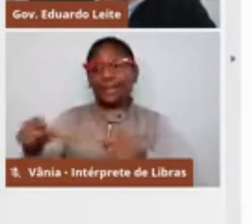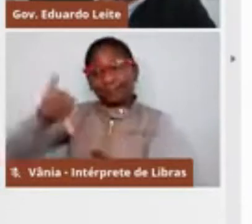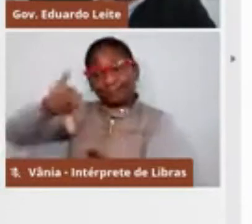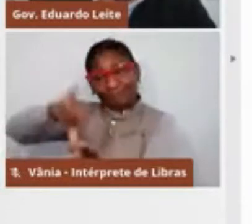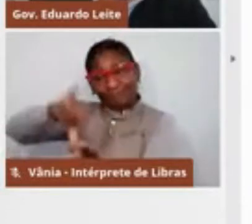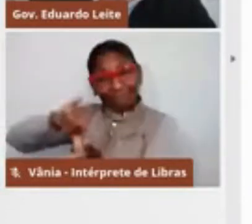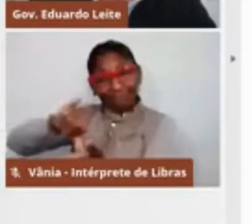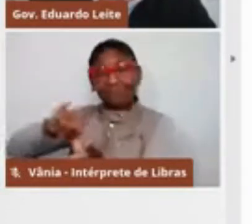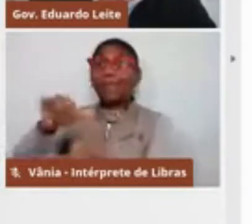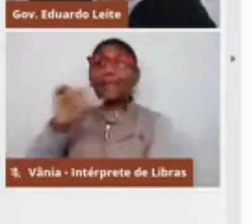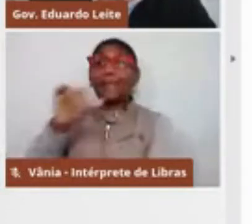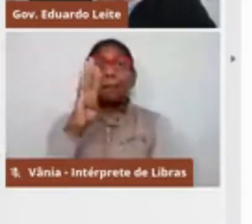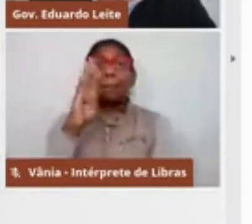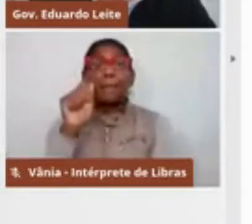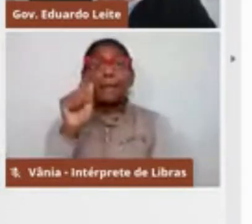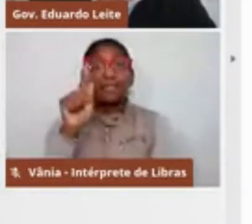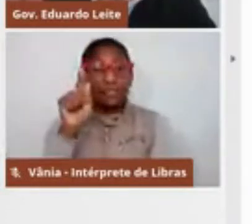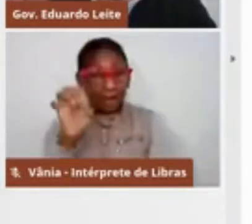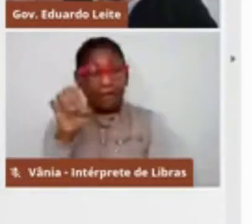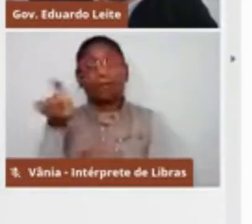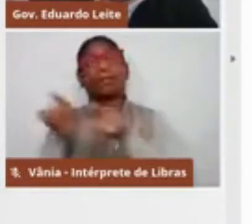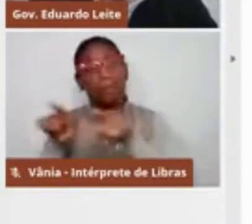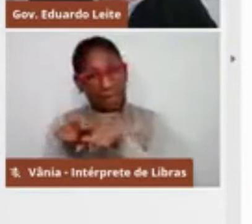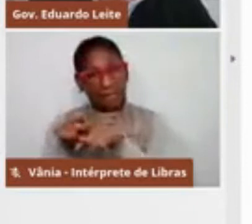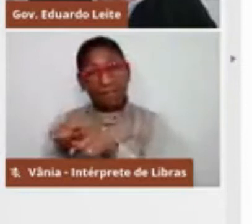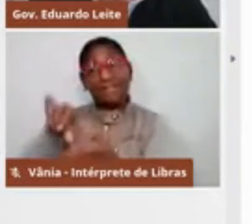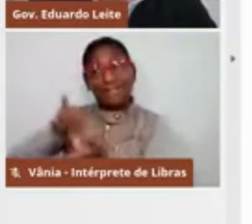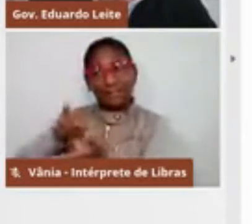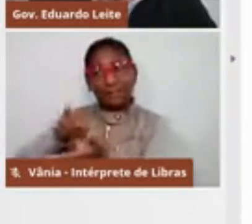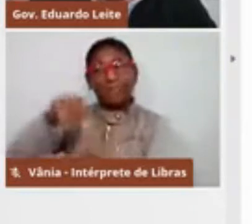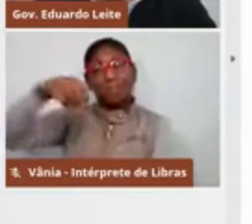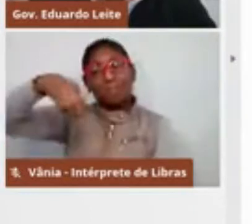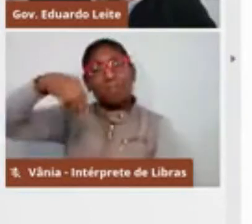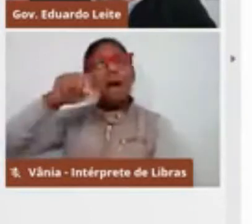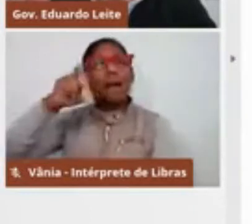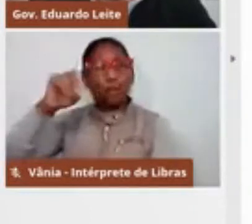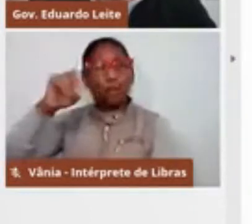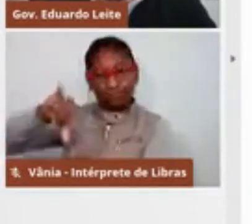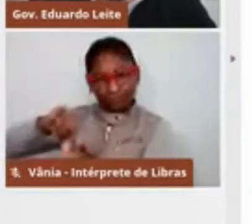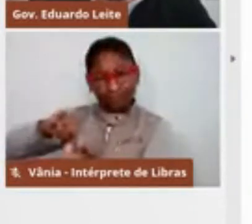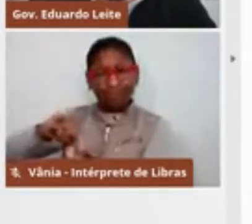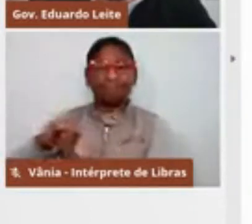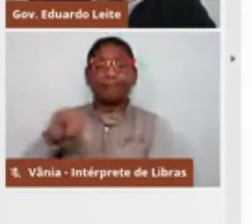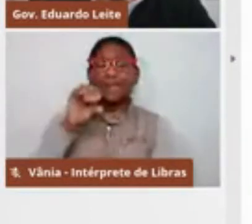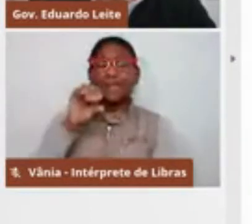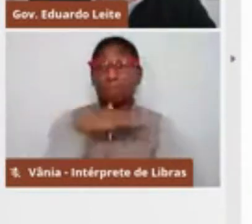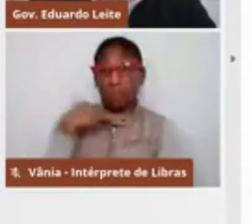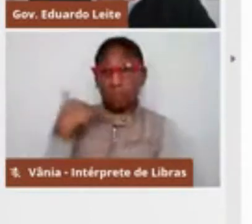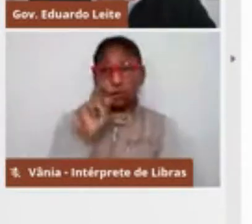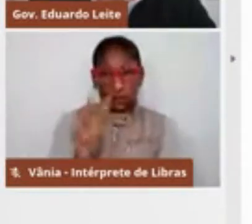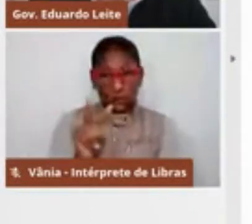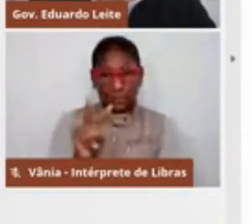de Bagé, que também teve uma oscilação negativa de óbitos de 2 para 1